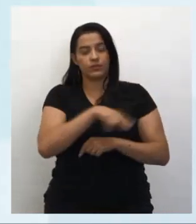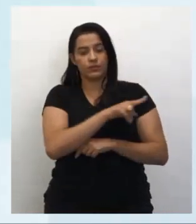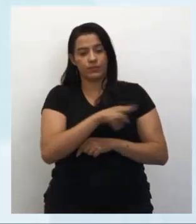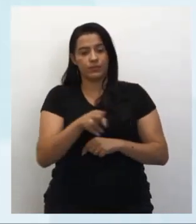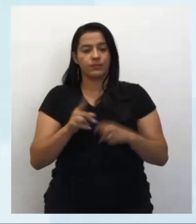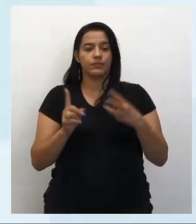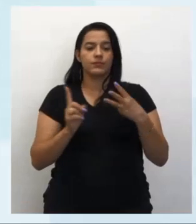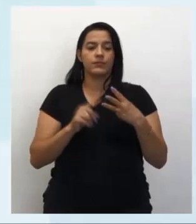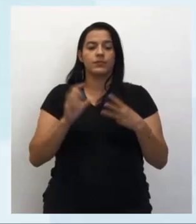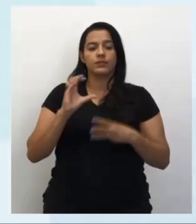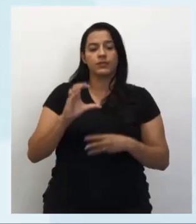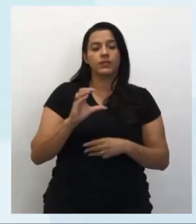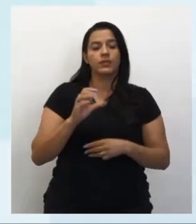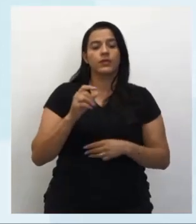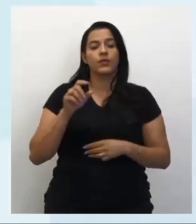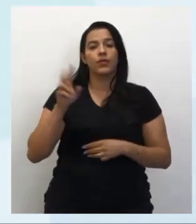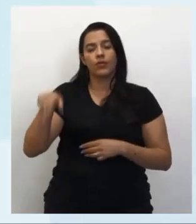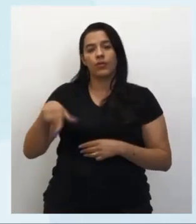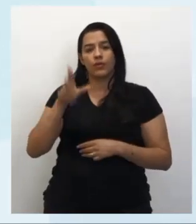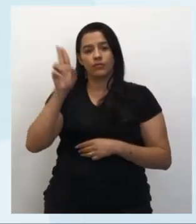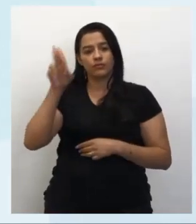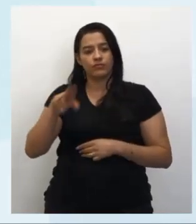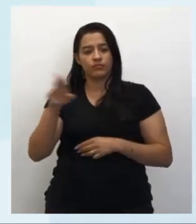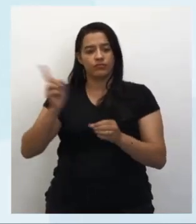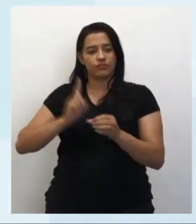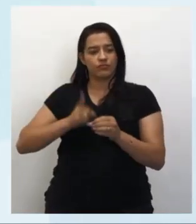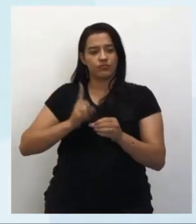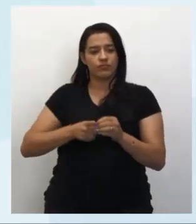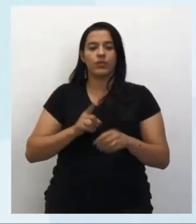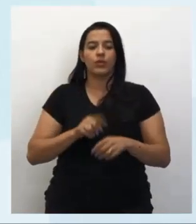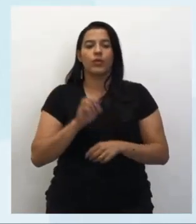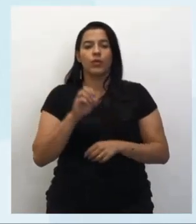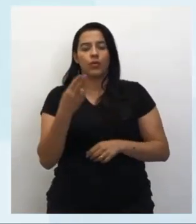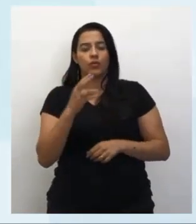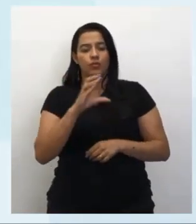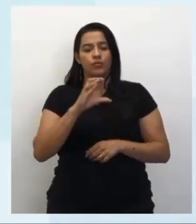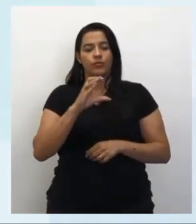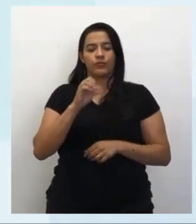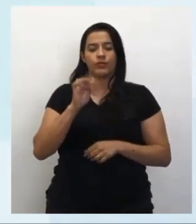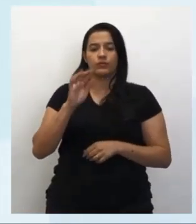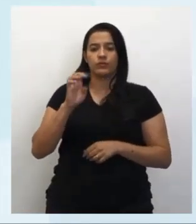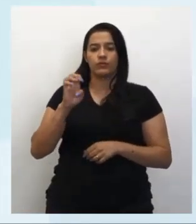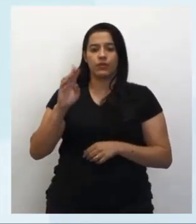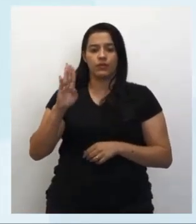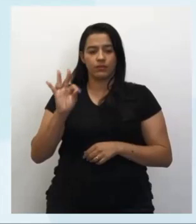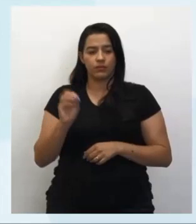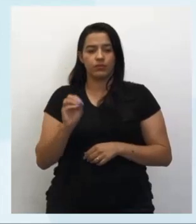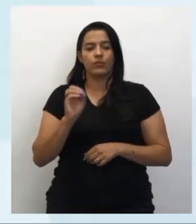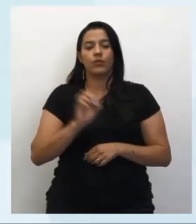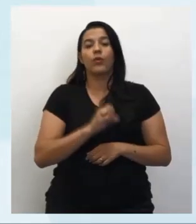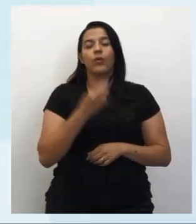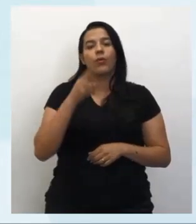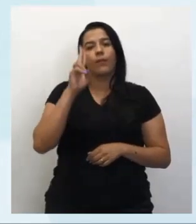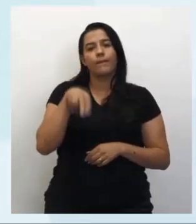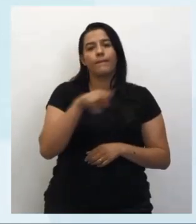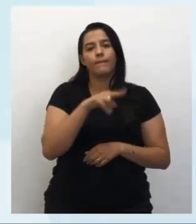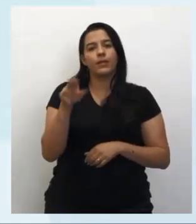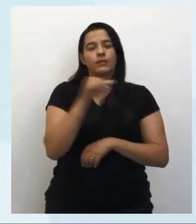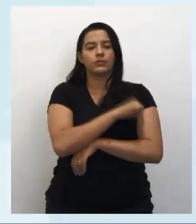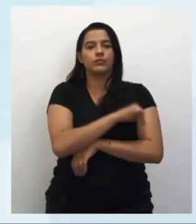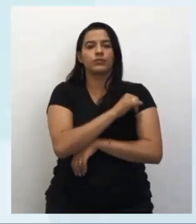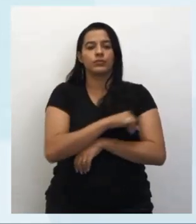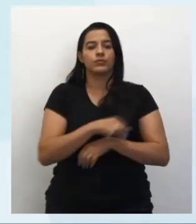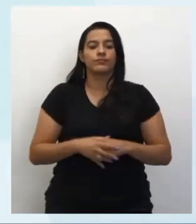padre. C, um vigário do interior. D, o coronel Felisberto. E, um padre de Niterói? E